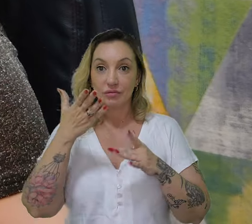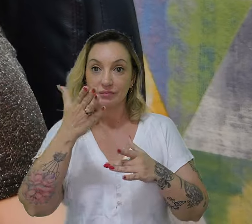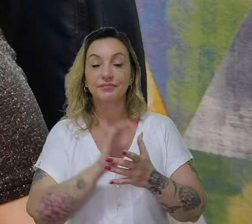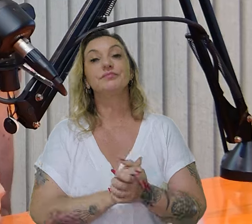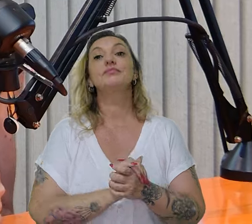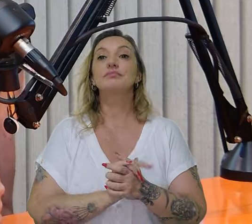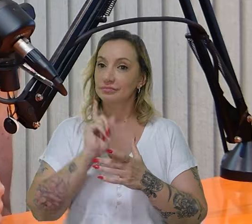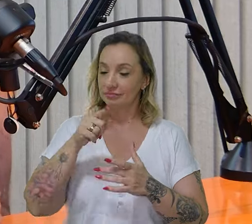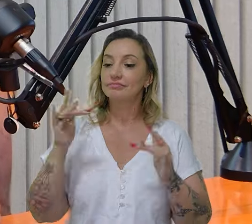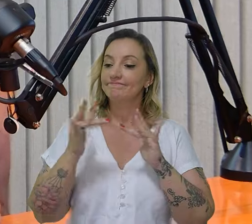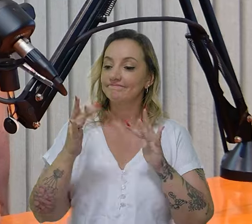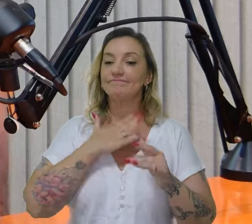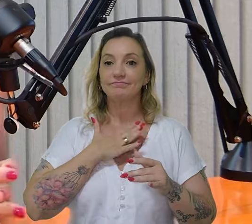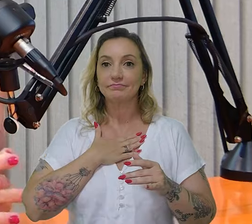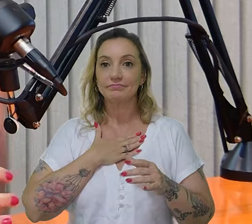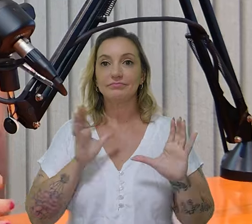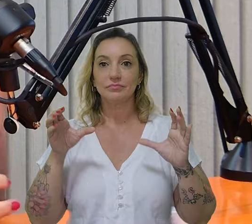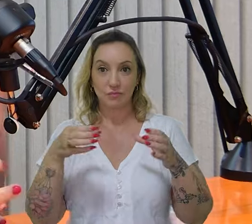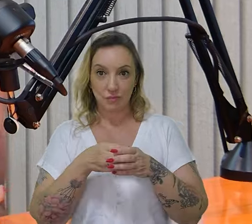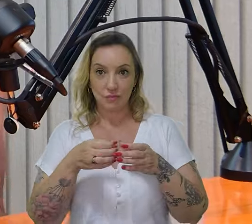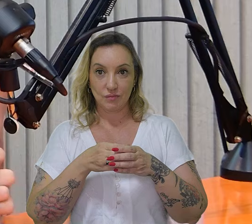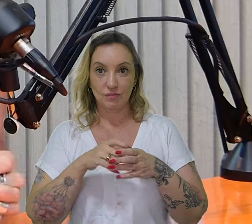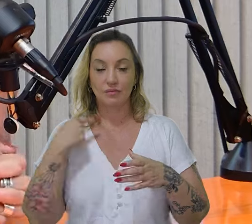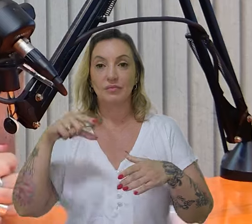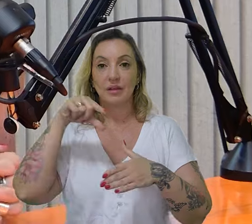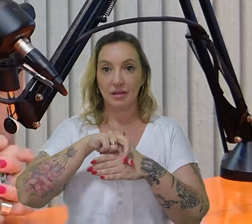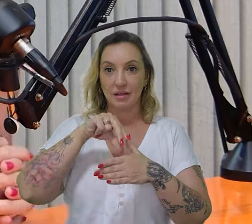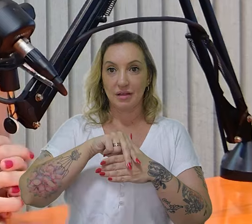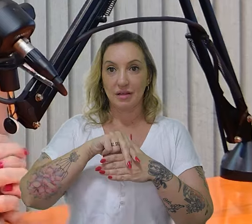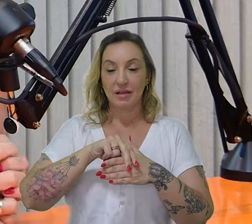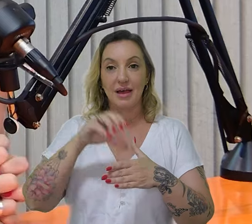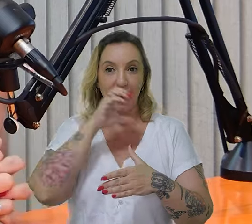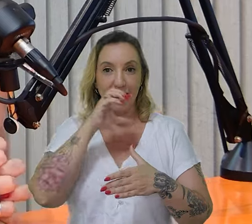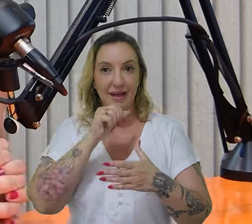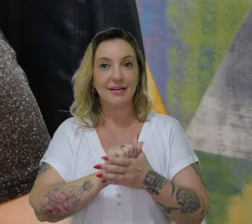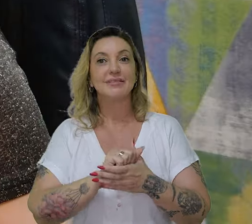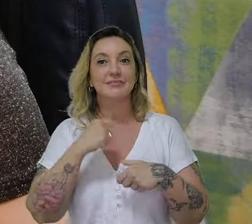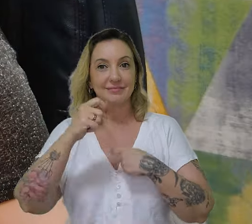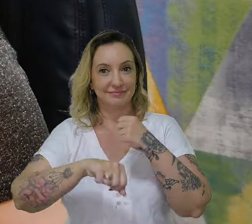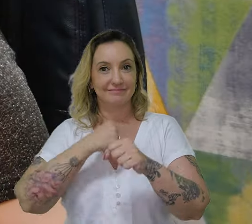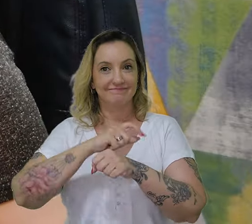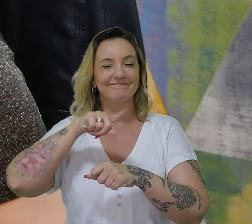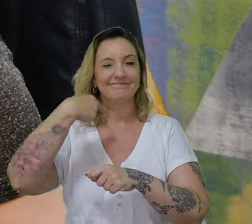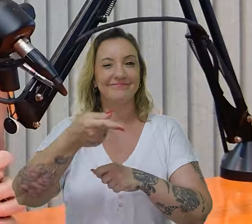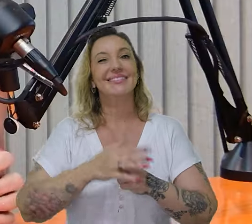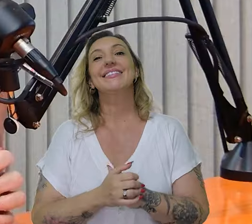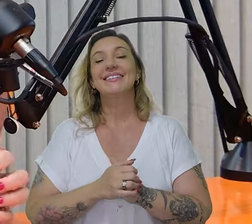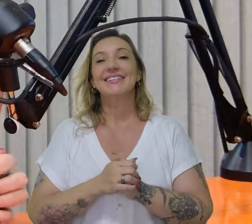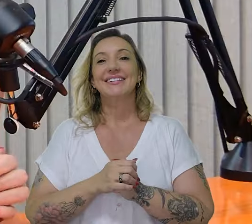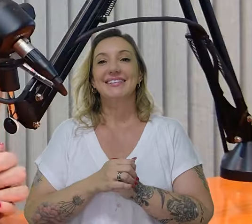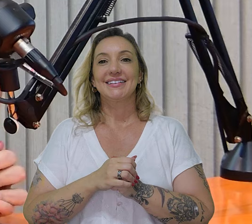direto só entrar em contato comigo tem uma equipe aqui a gente tem uma agenda corridinha Então tem que ser pro ano que vem né mas tem